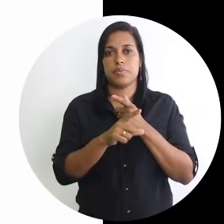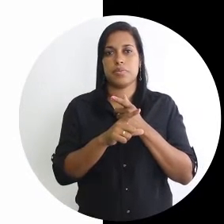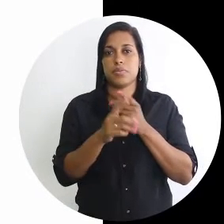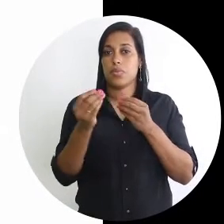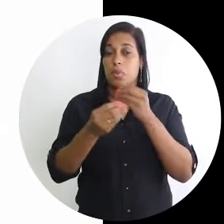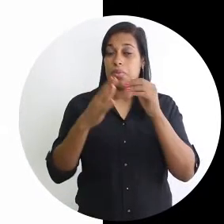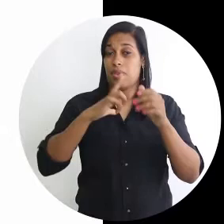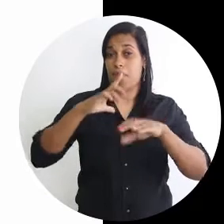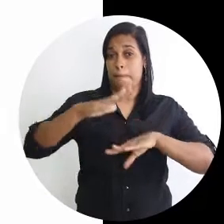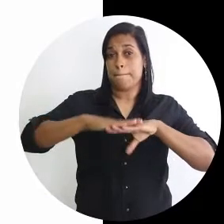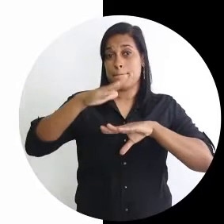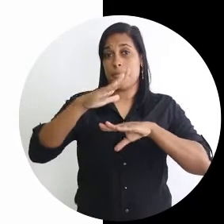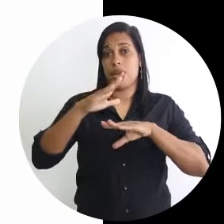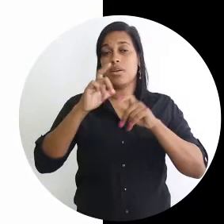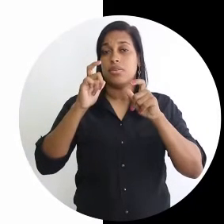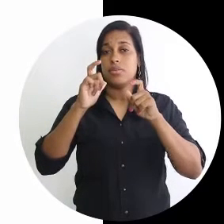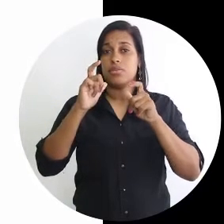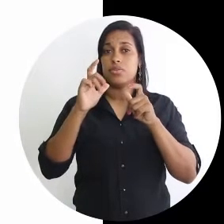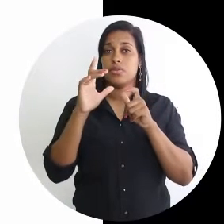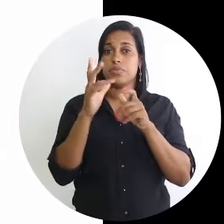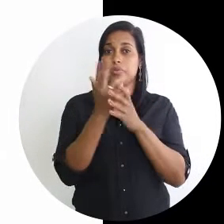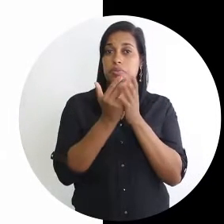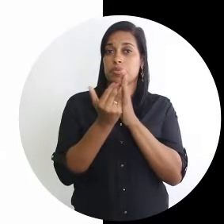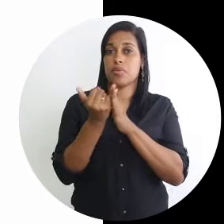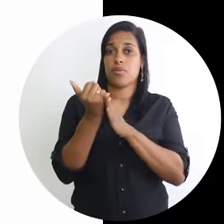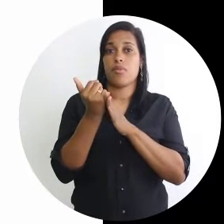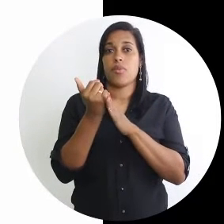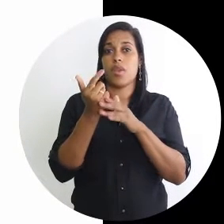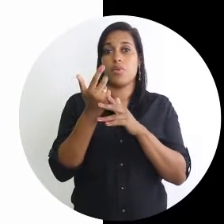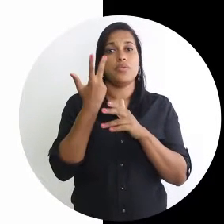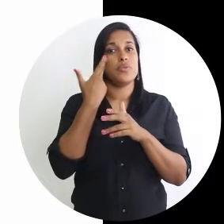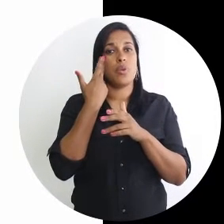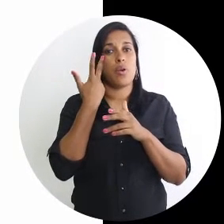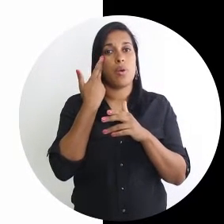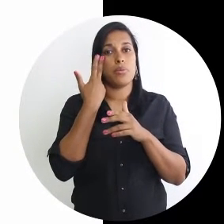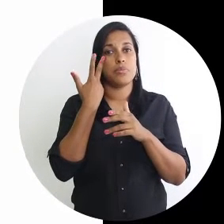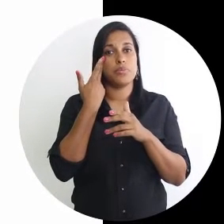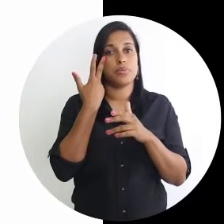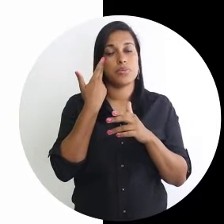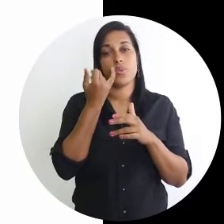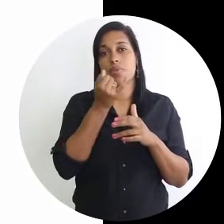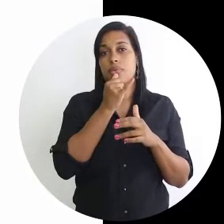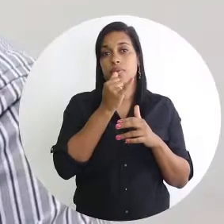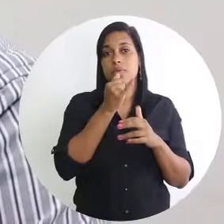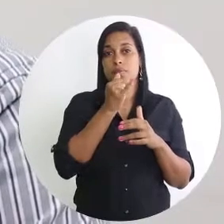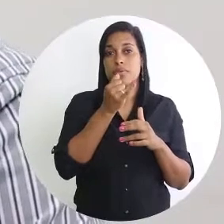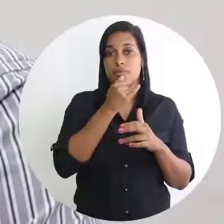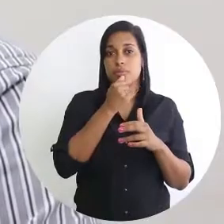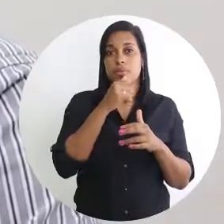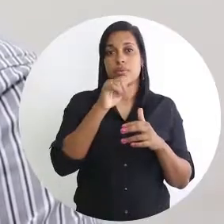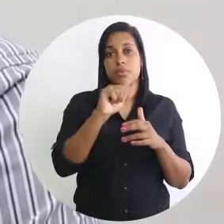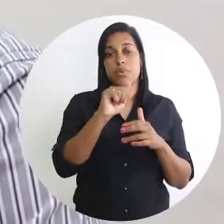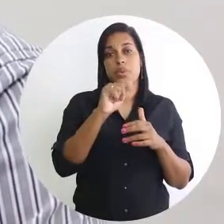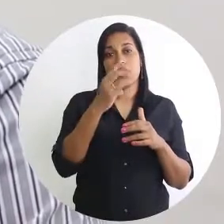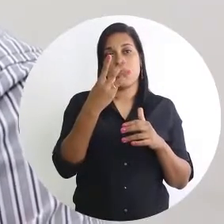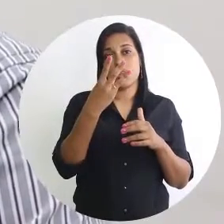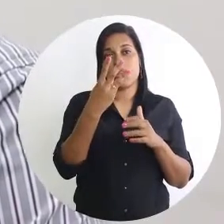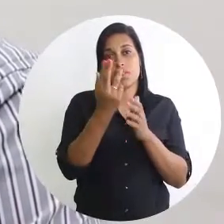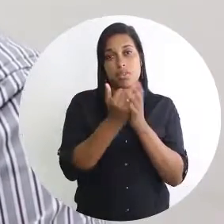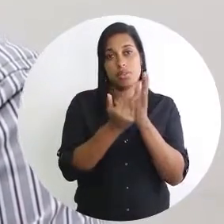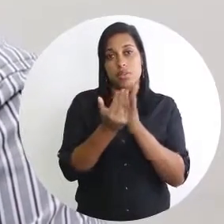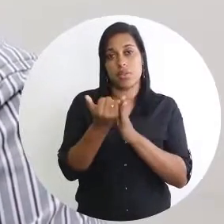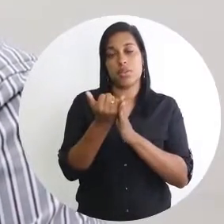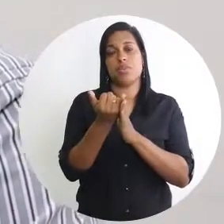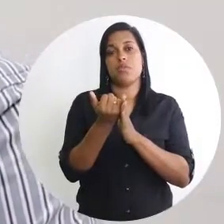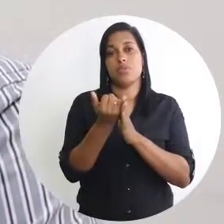que como tem mais espaço agora, ele coloca as imagens no tamanho normal. Então, nesse exemplo A, só está aparecendo 3 imagens, a